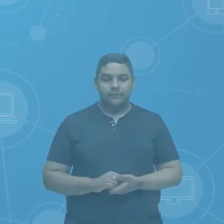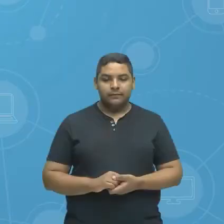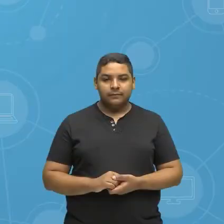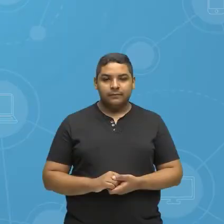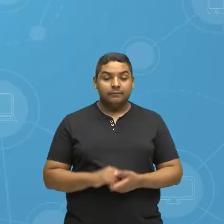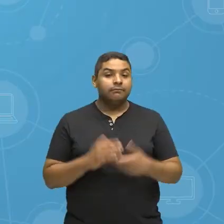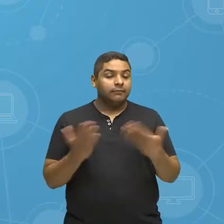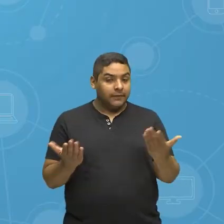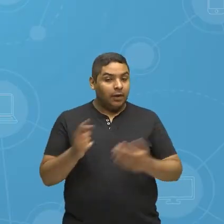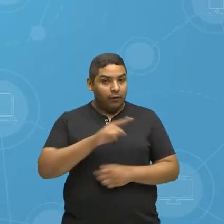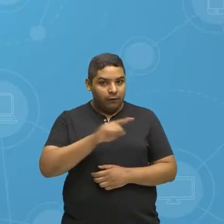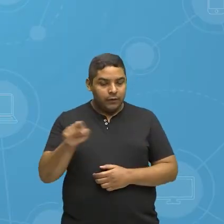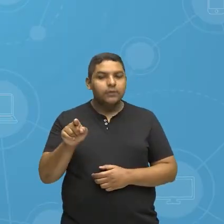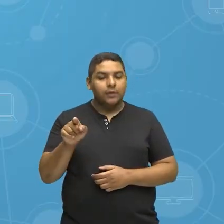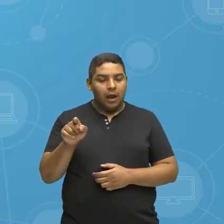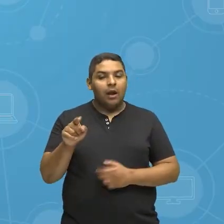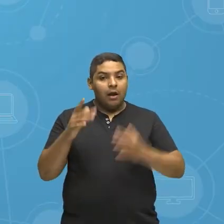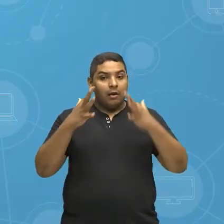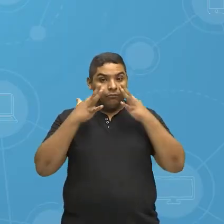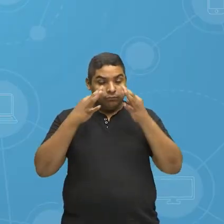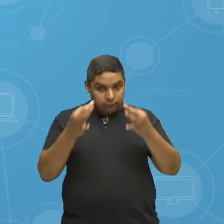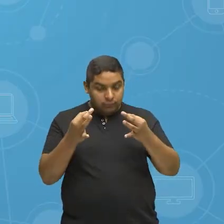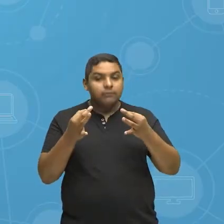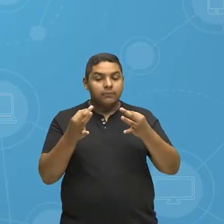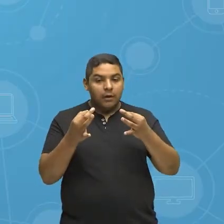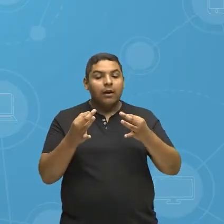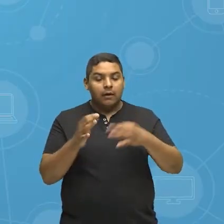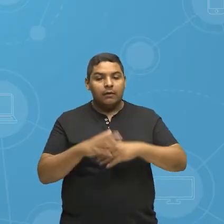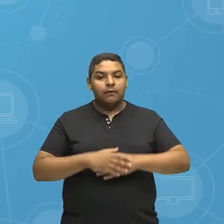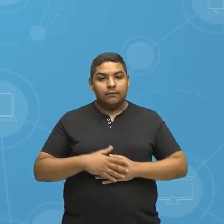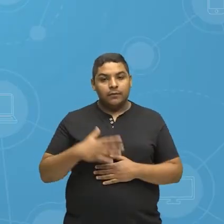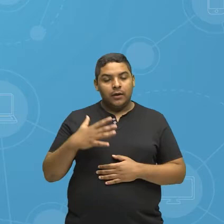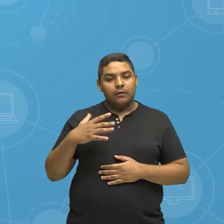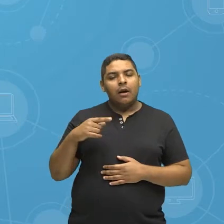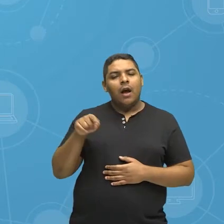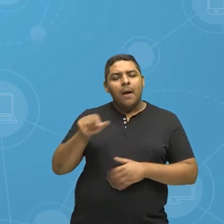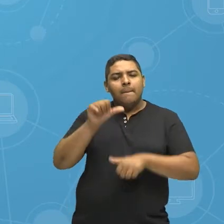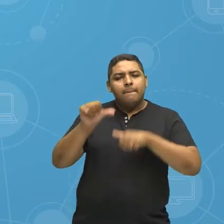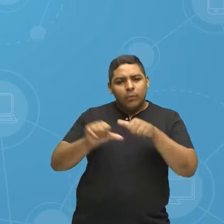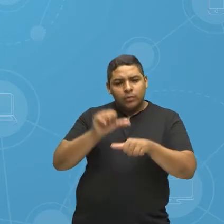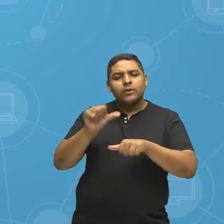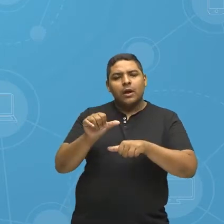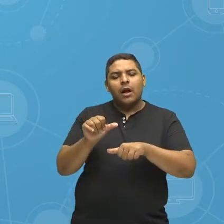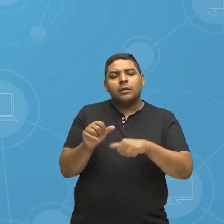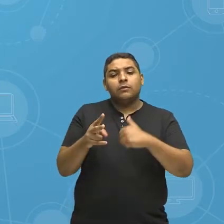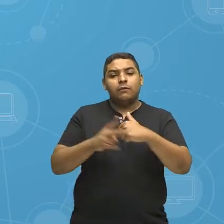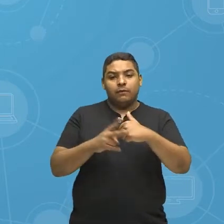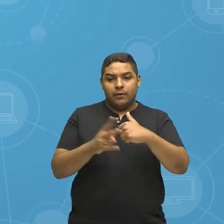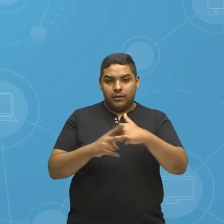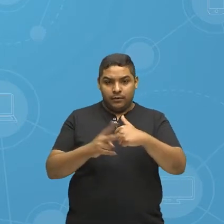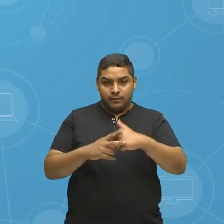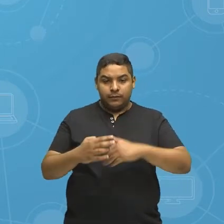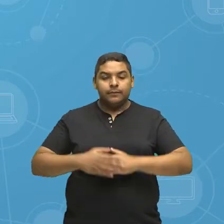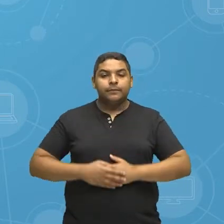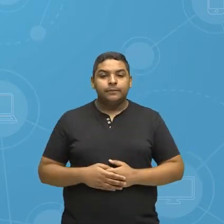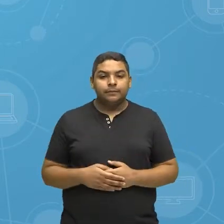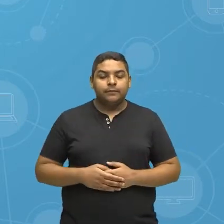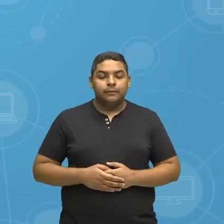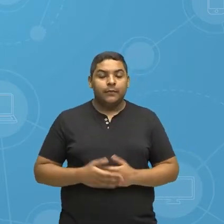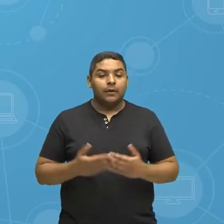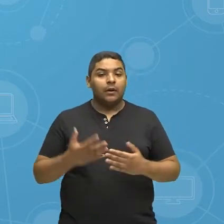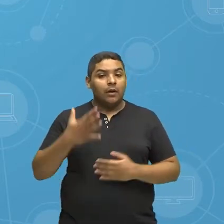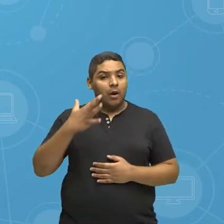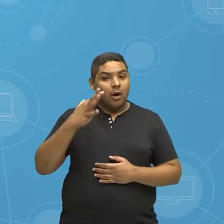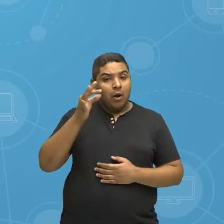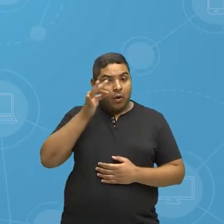Bem, então vocês puderam observar esta mudança do verbo, não é? No infinitivo para o presente contínuo. Quero que vocês observem aqui junto comigo.